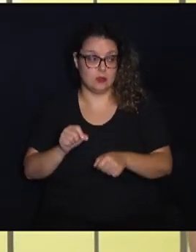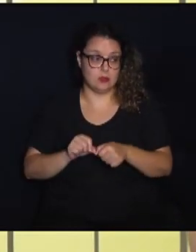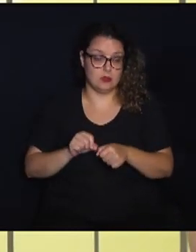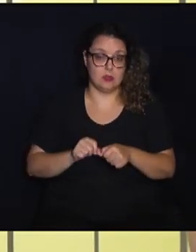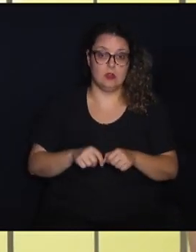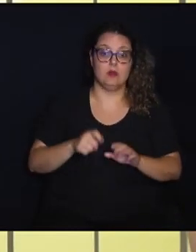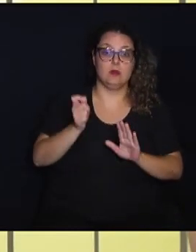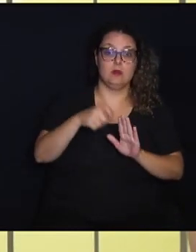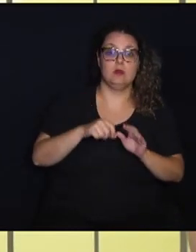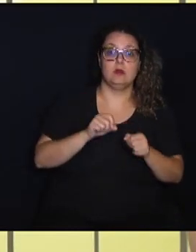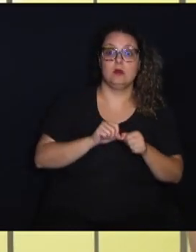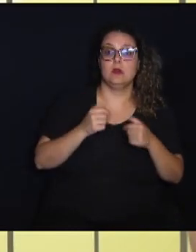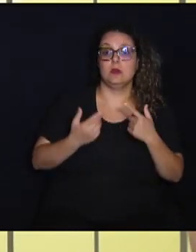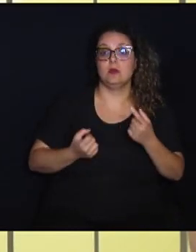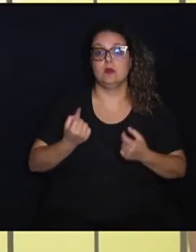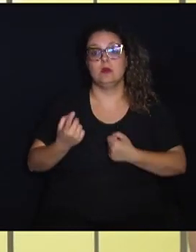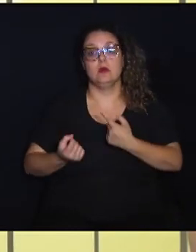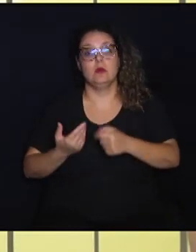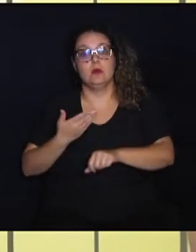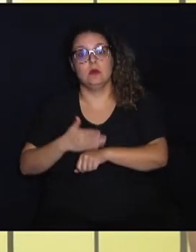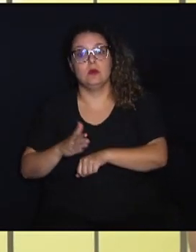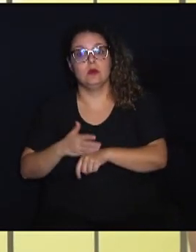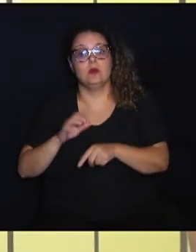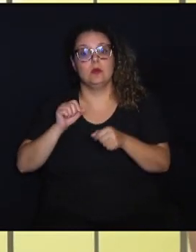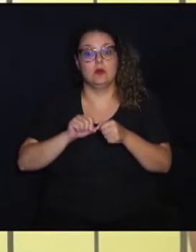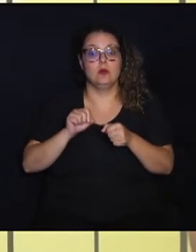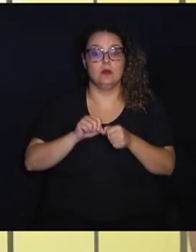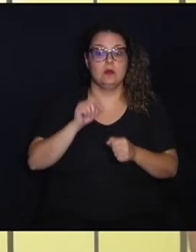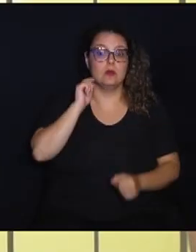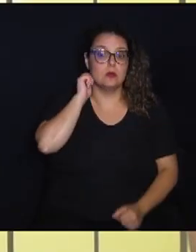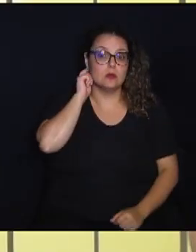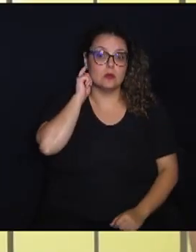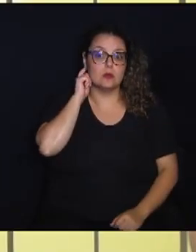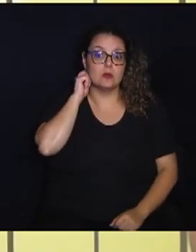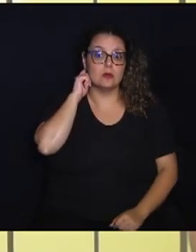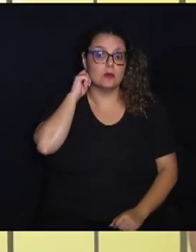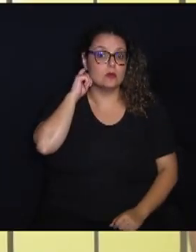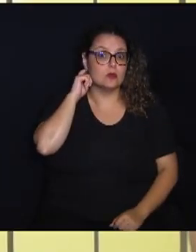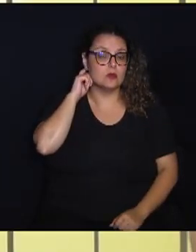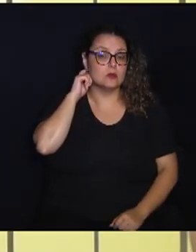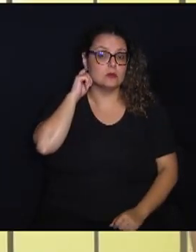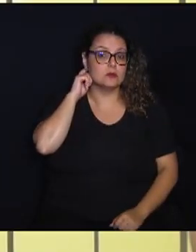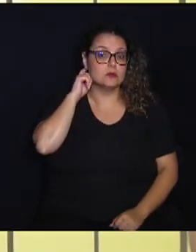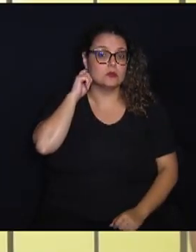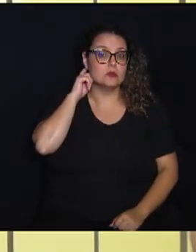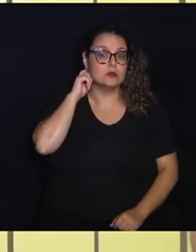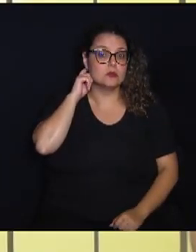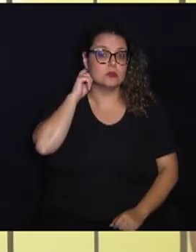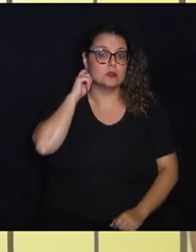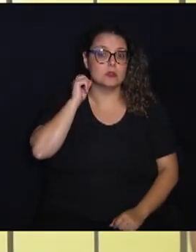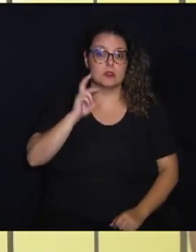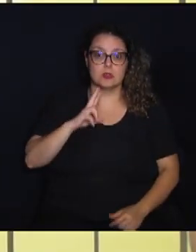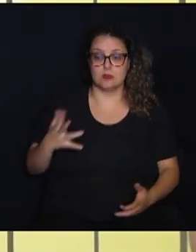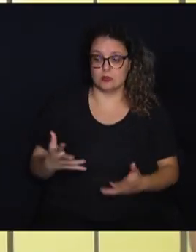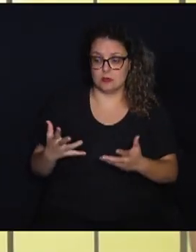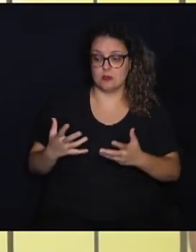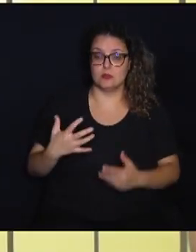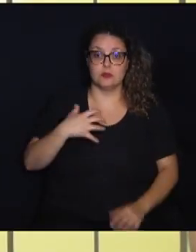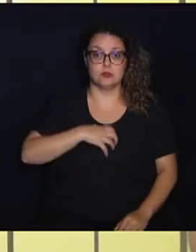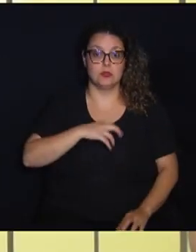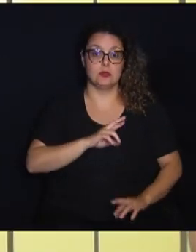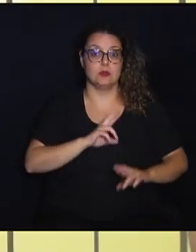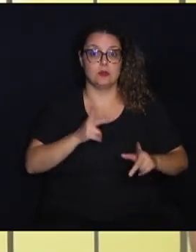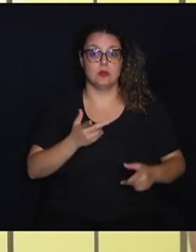executar algum exercício no qual ela faça, né, que corresponda àquele estímulo, porém de uma forma diferente.